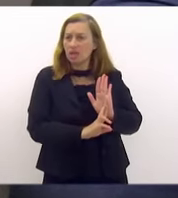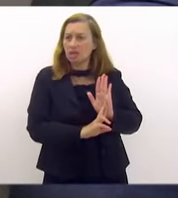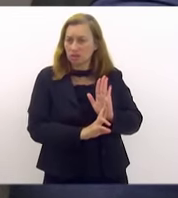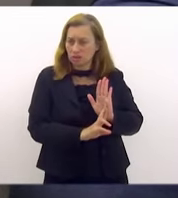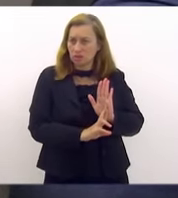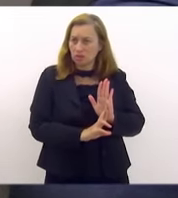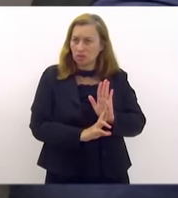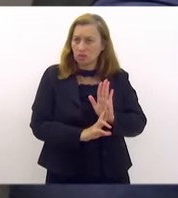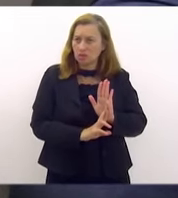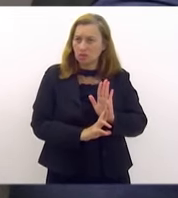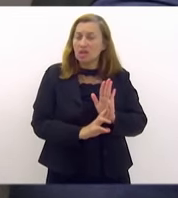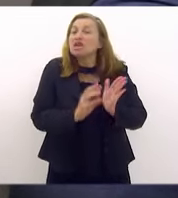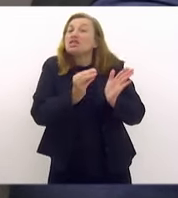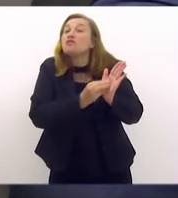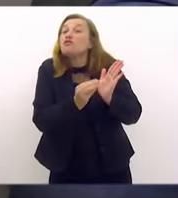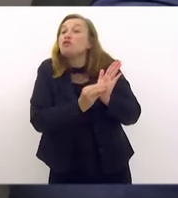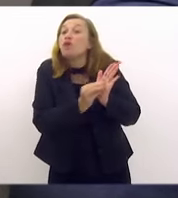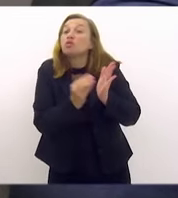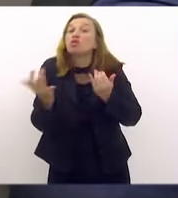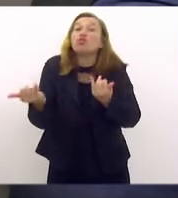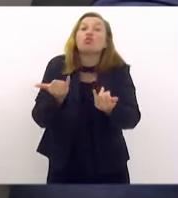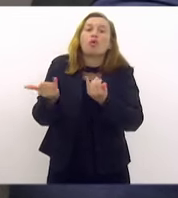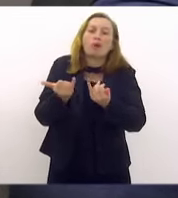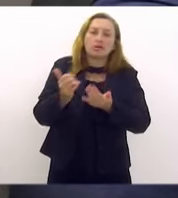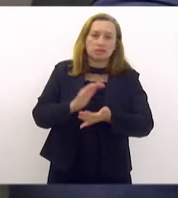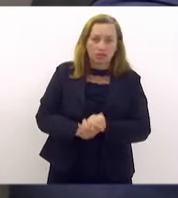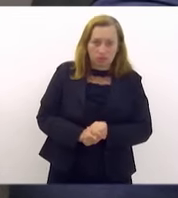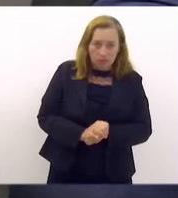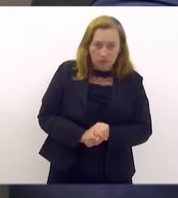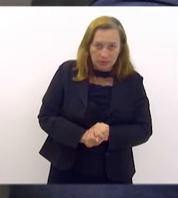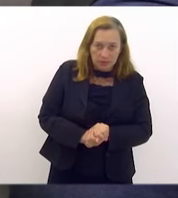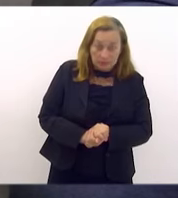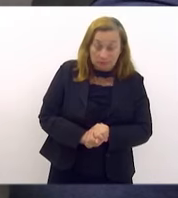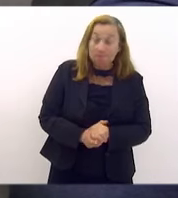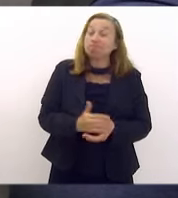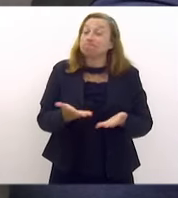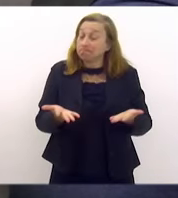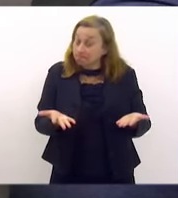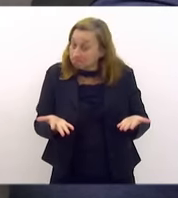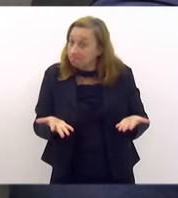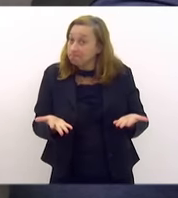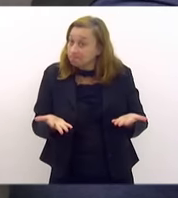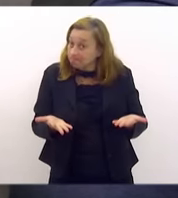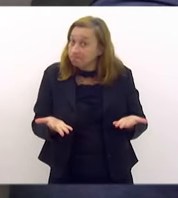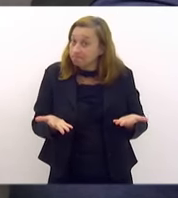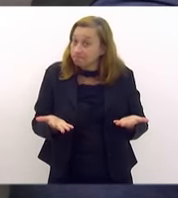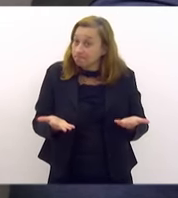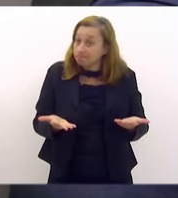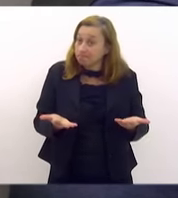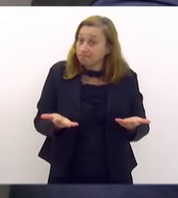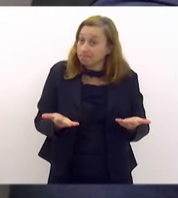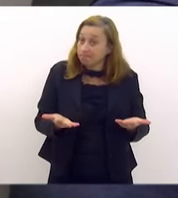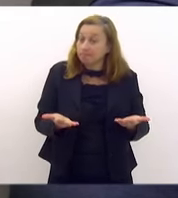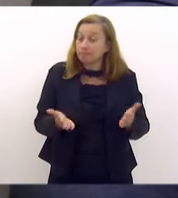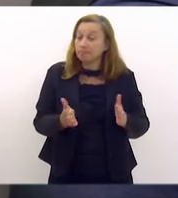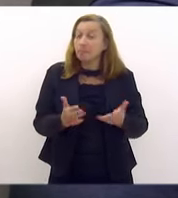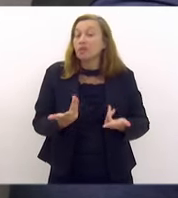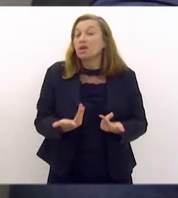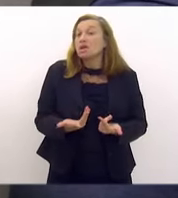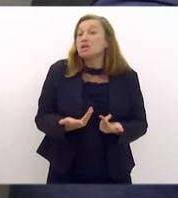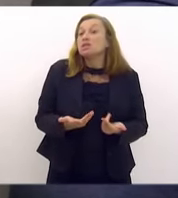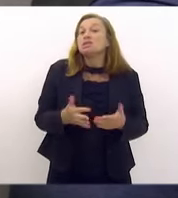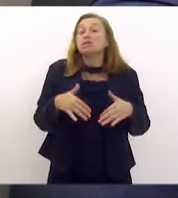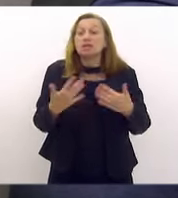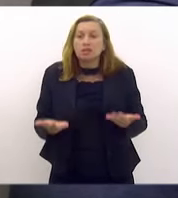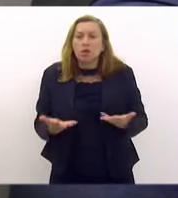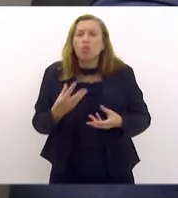luz das informações né se parte das informações também advém desses requerimentos sim